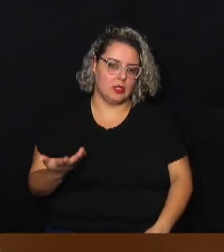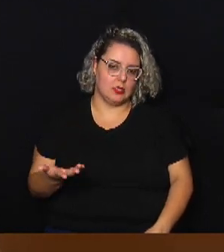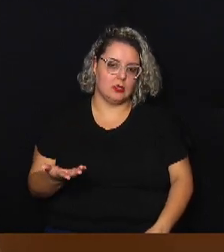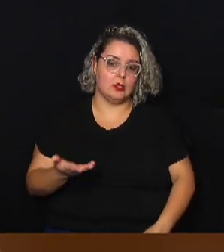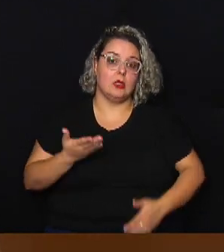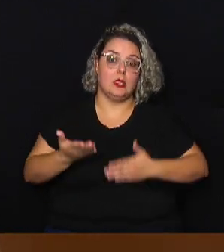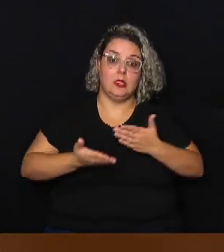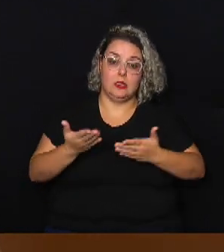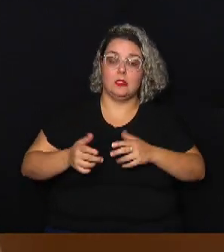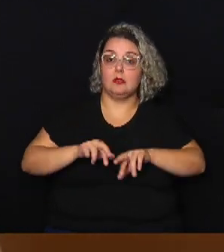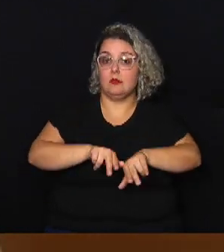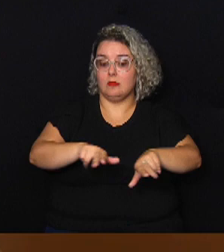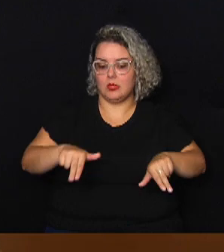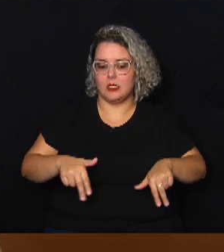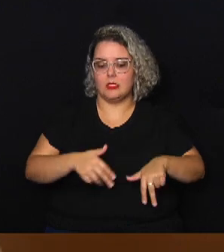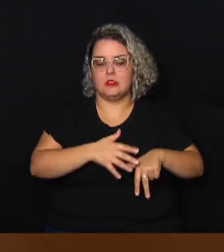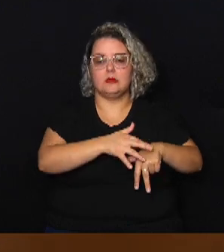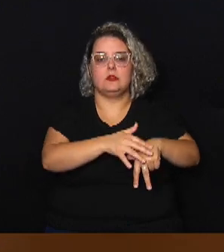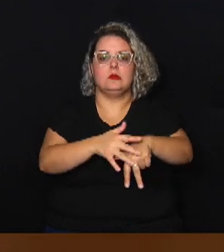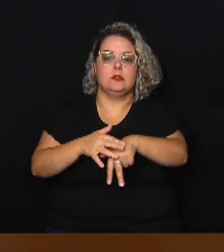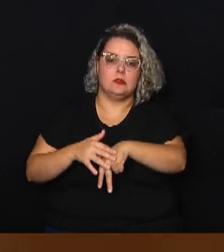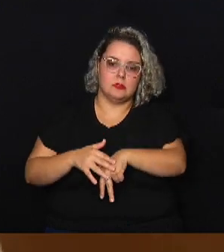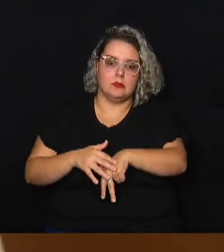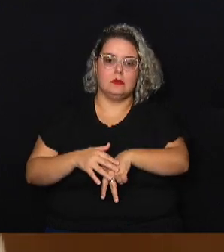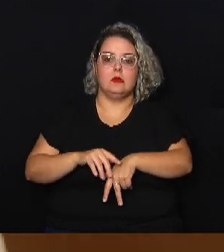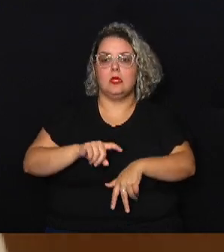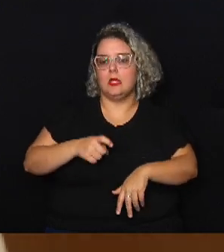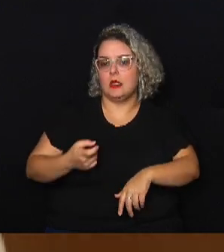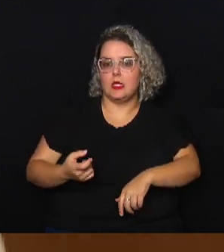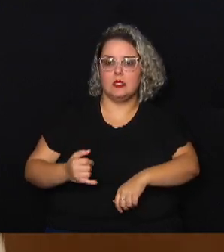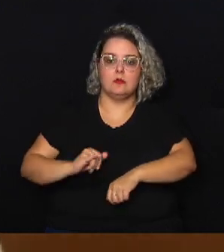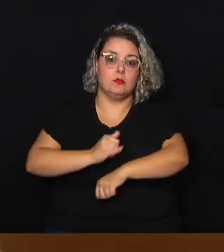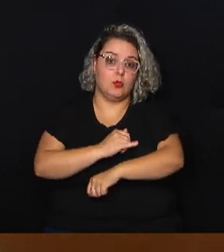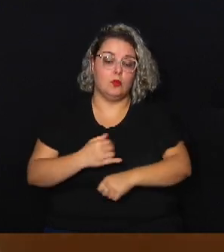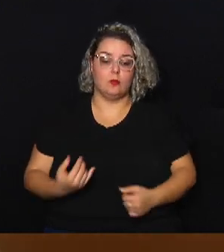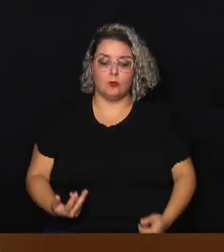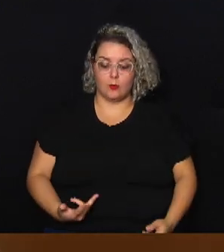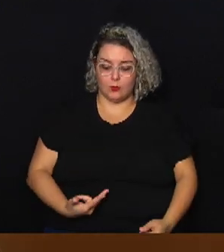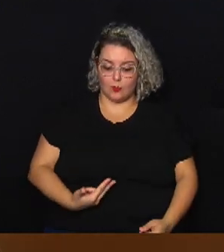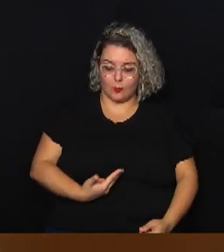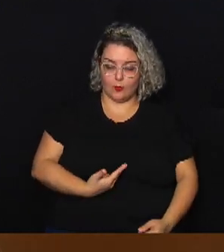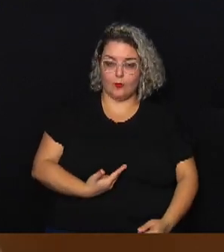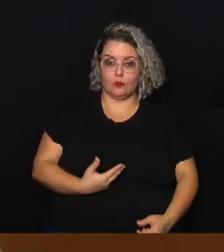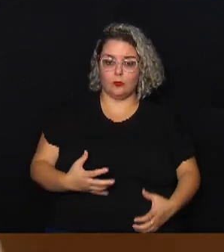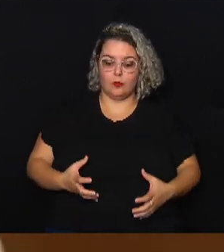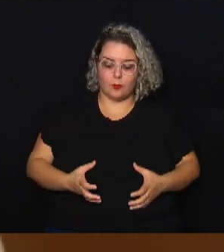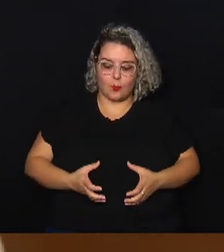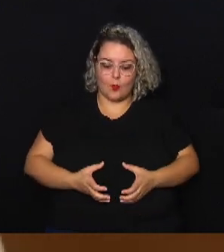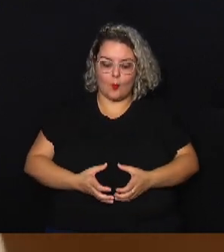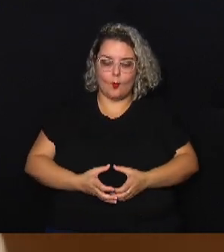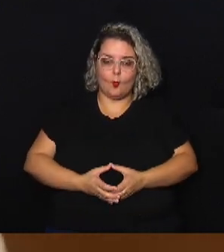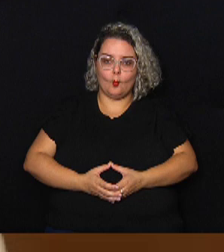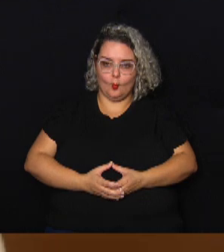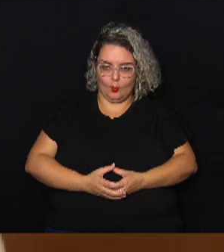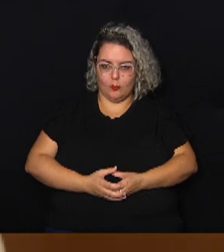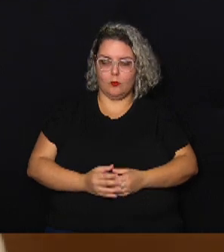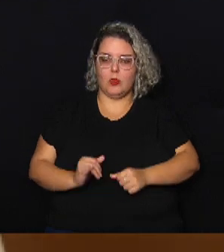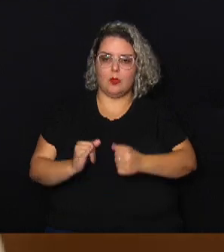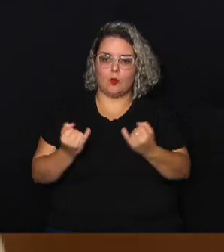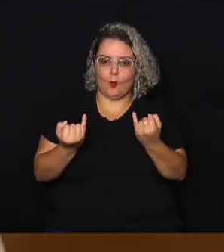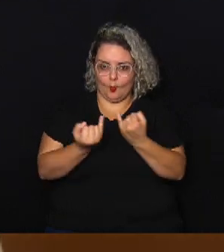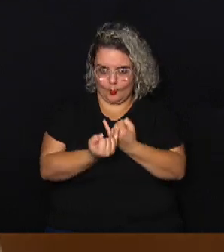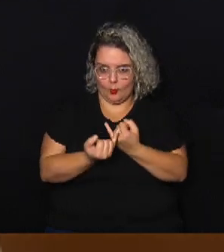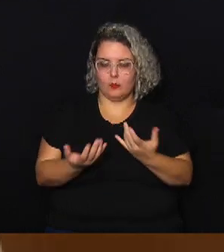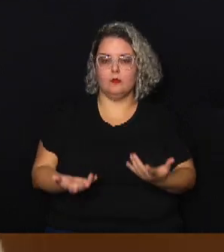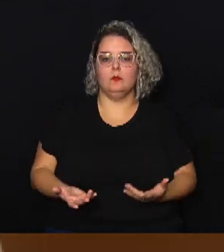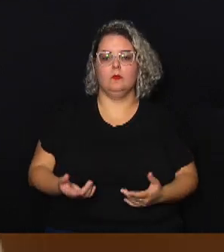muitas pacientes ex-obesas por cirurgias bariátricas, a gente acaba pesquisando o